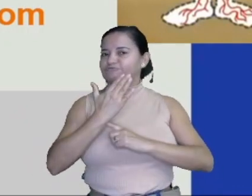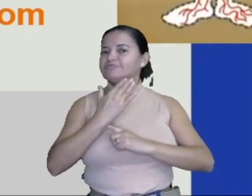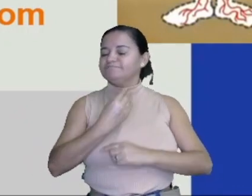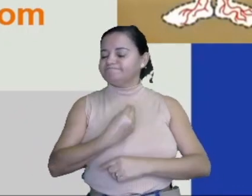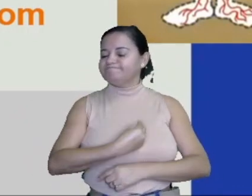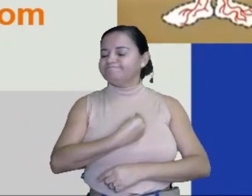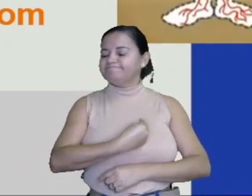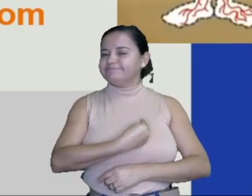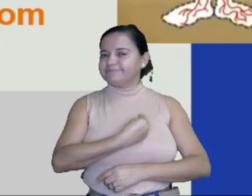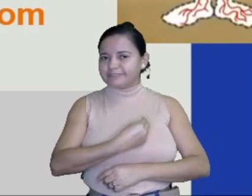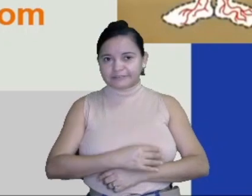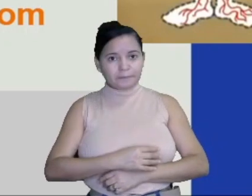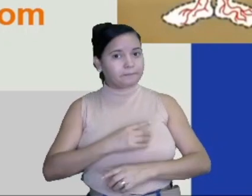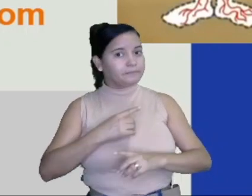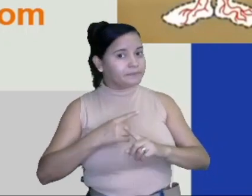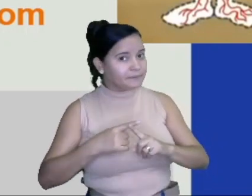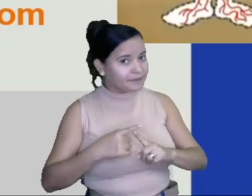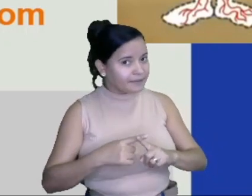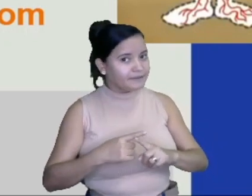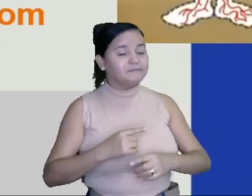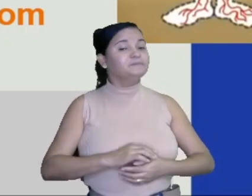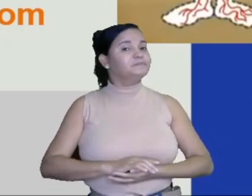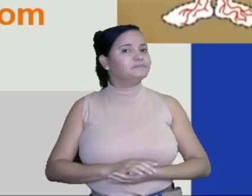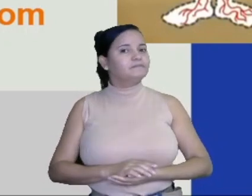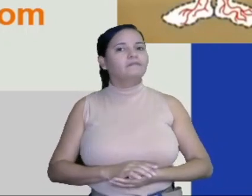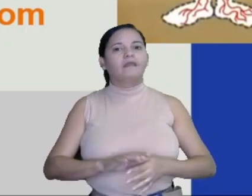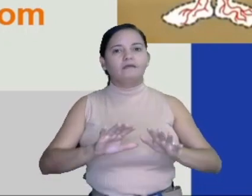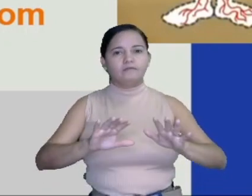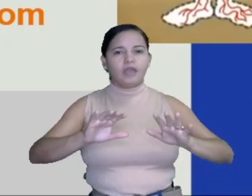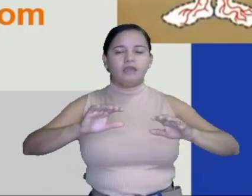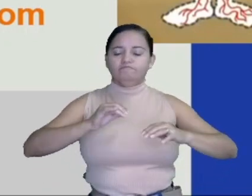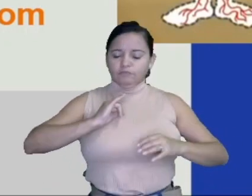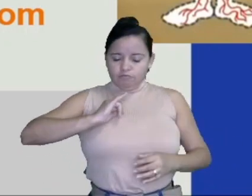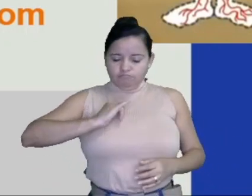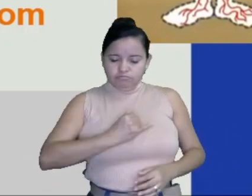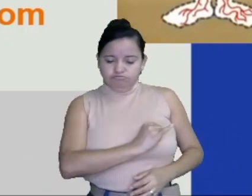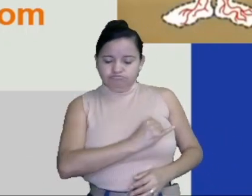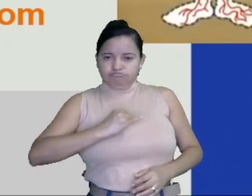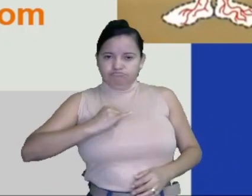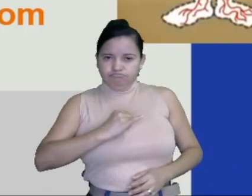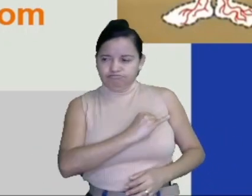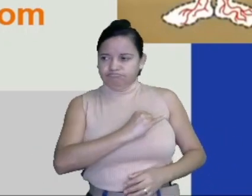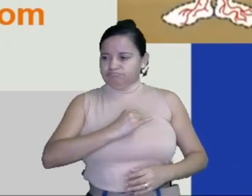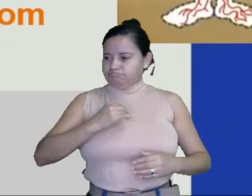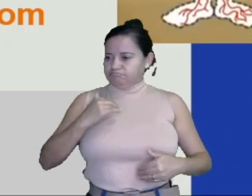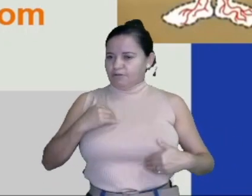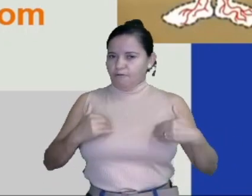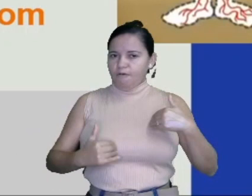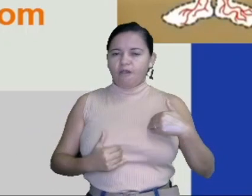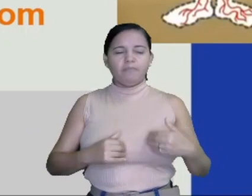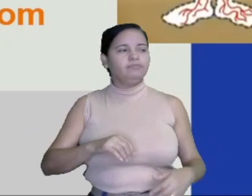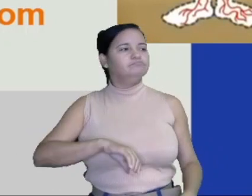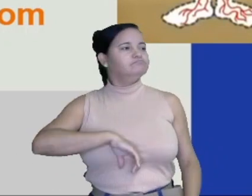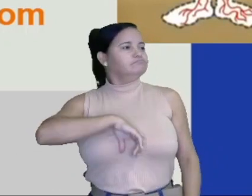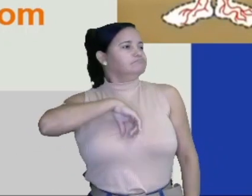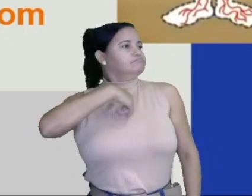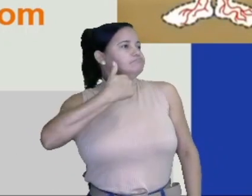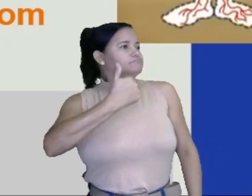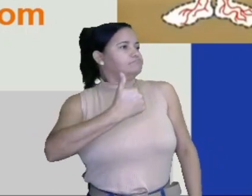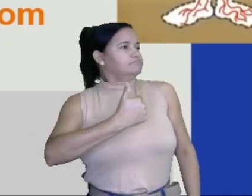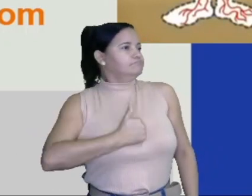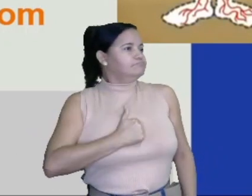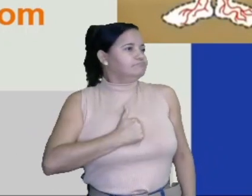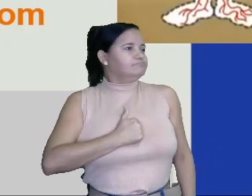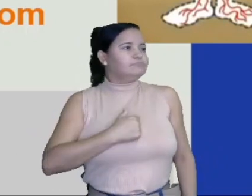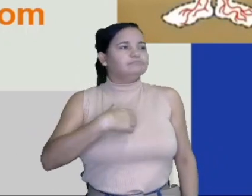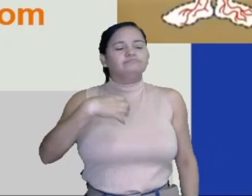vida. Isso porque, além de fornecer energia e bem-estar geral, através de